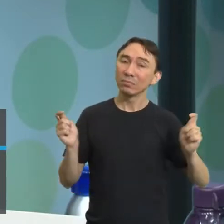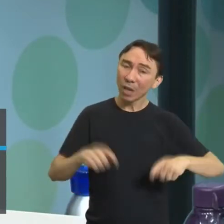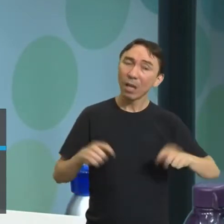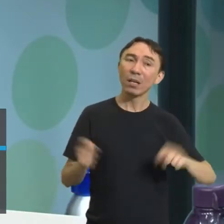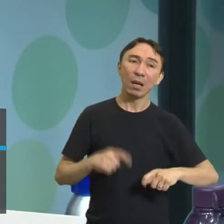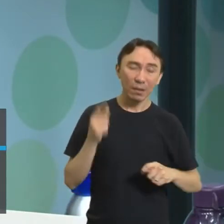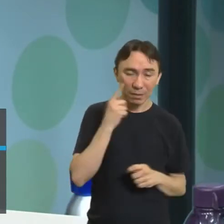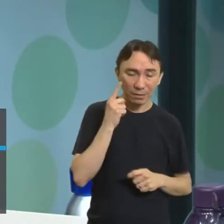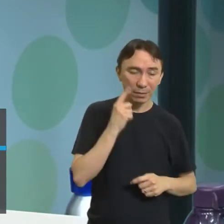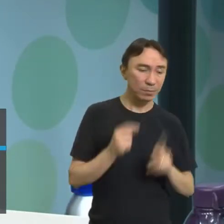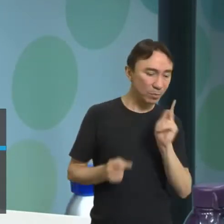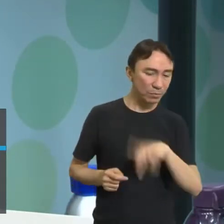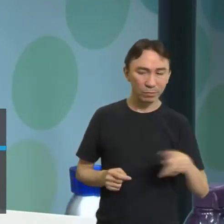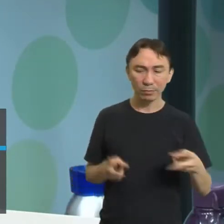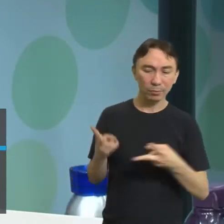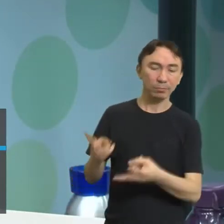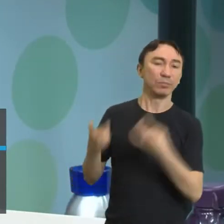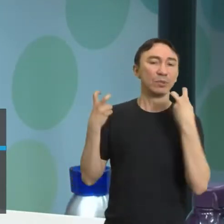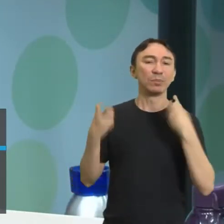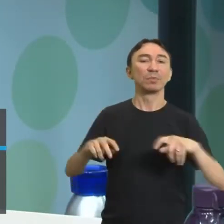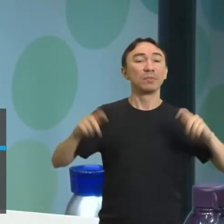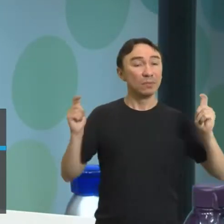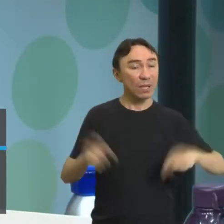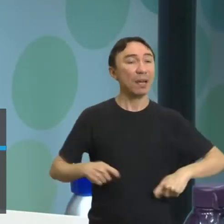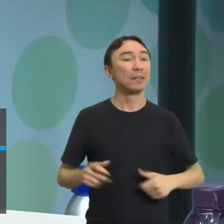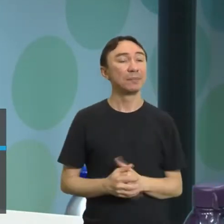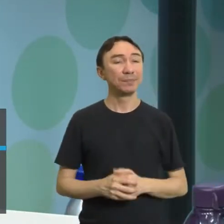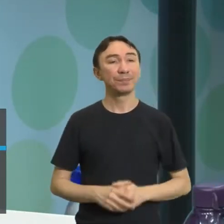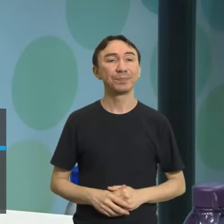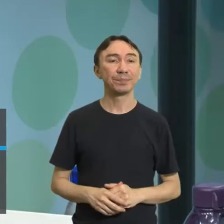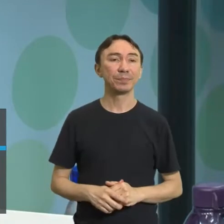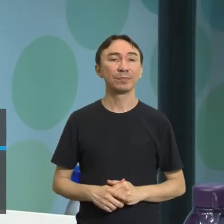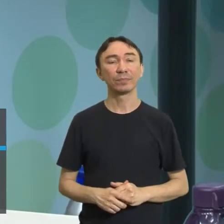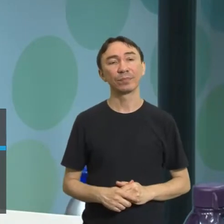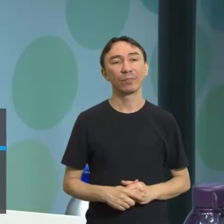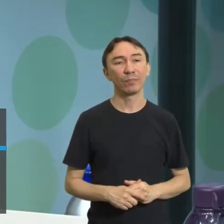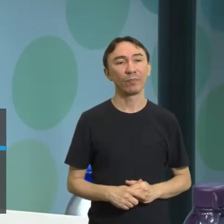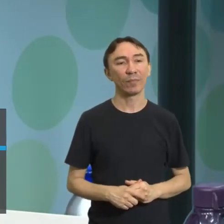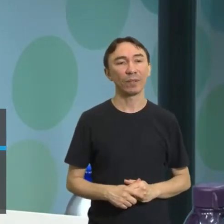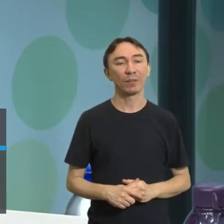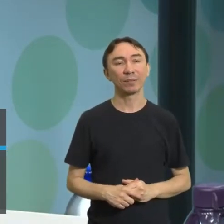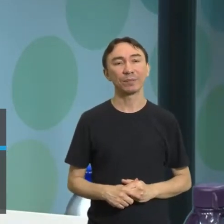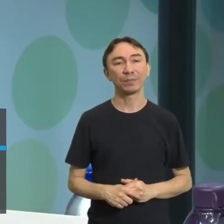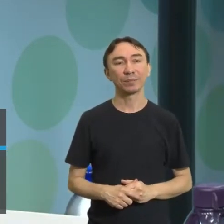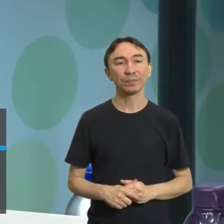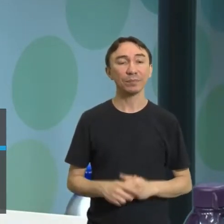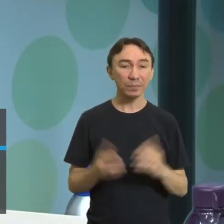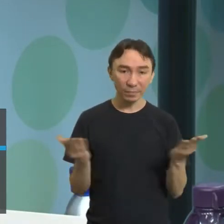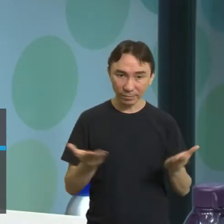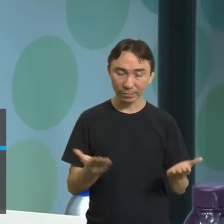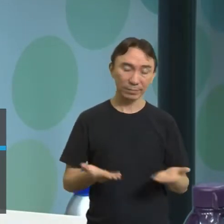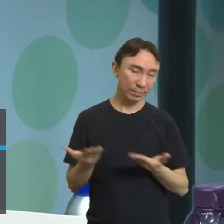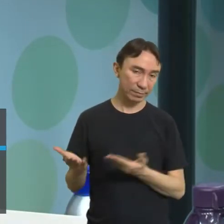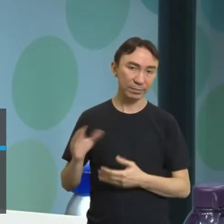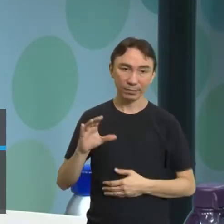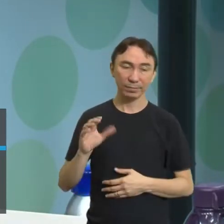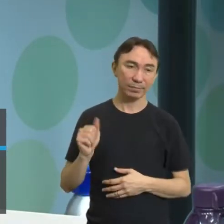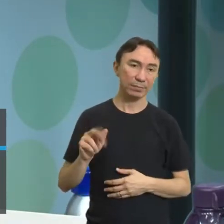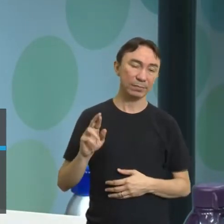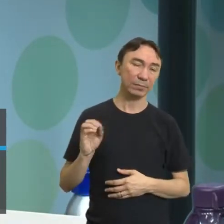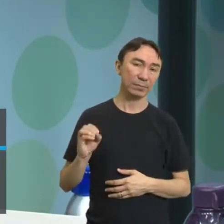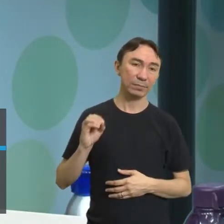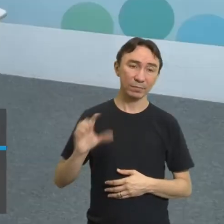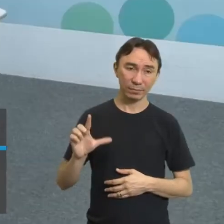pelo professor, tá certo? Eu vou passar agora para a Carol, né,